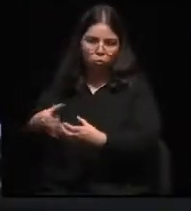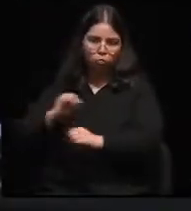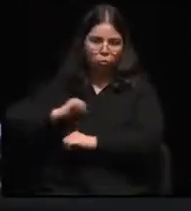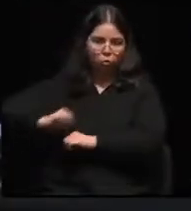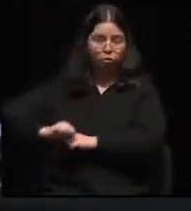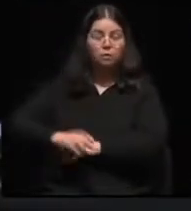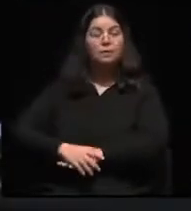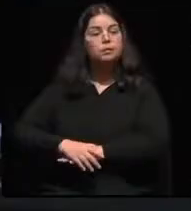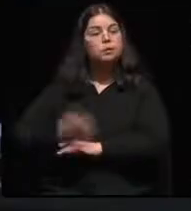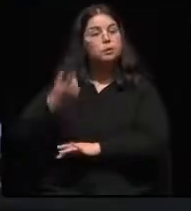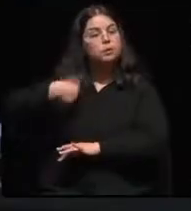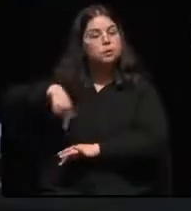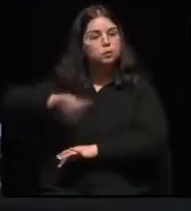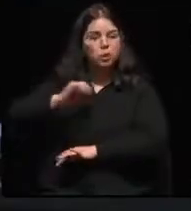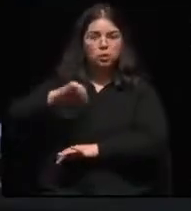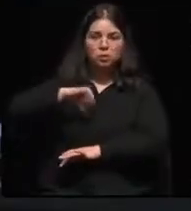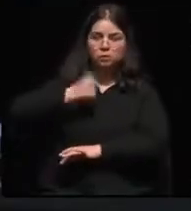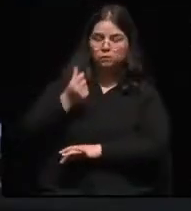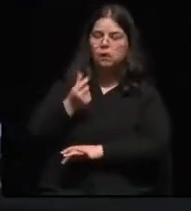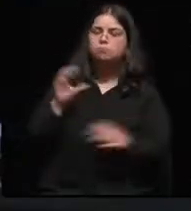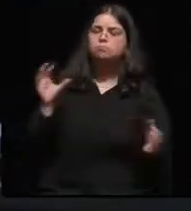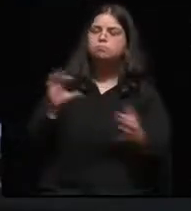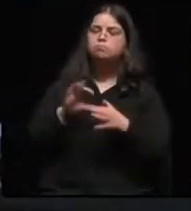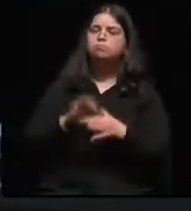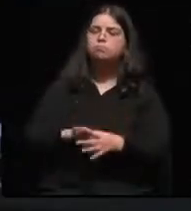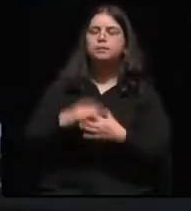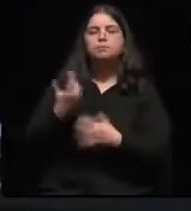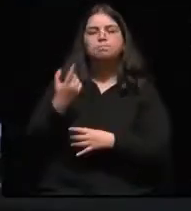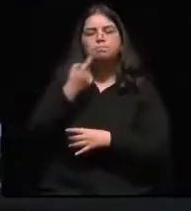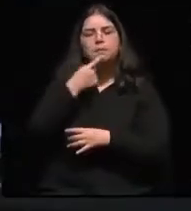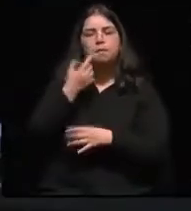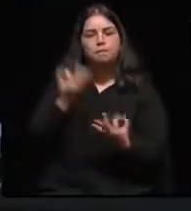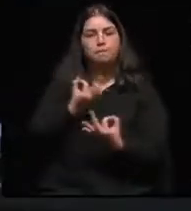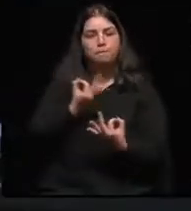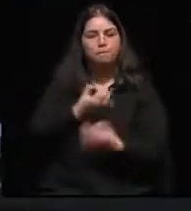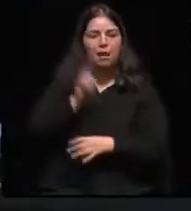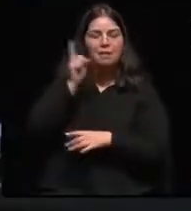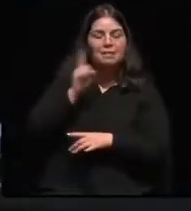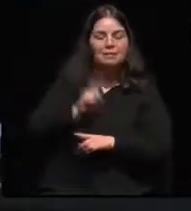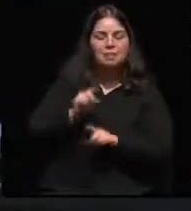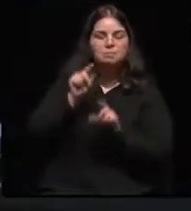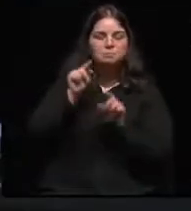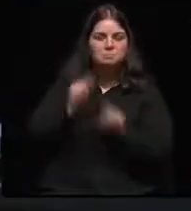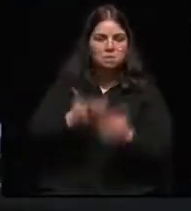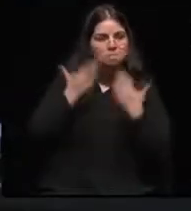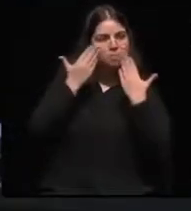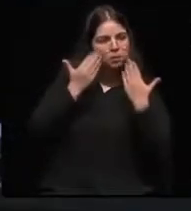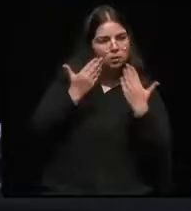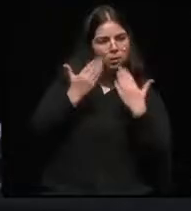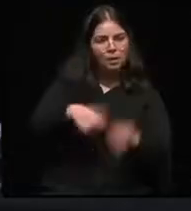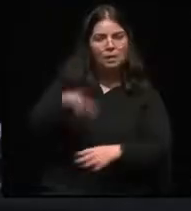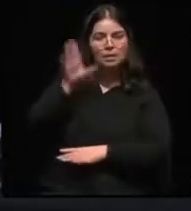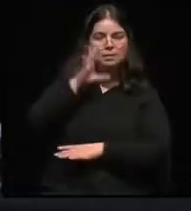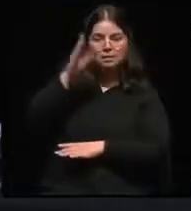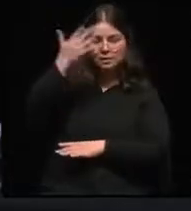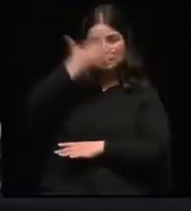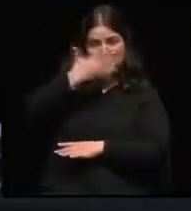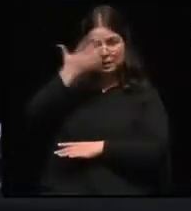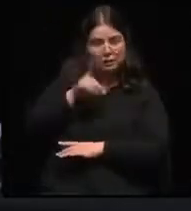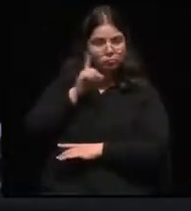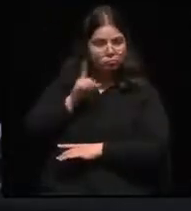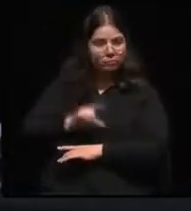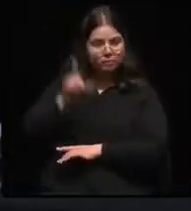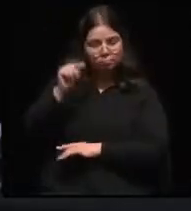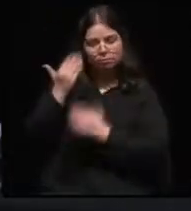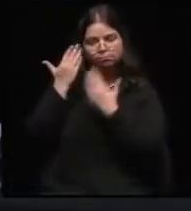nesse sentido que o Partido Ecologista aos Verdes entende que esta data deve ser assinalada através de uma saudação a estes dias e através também